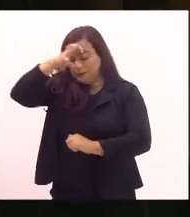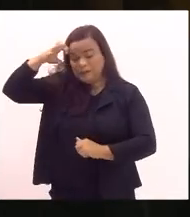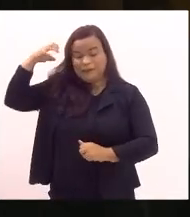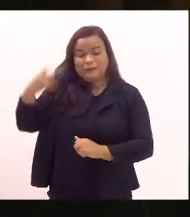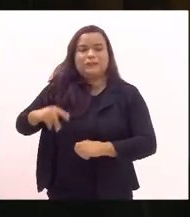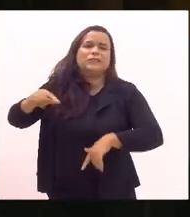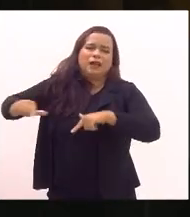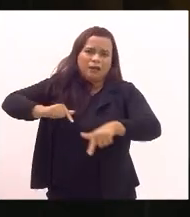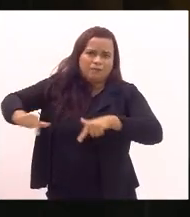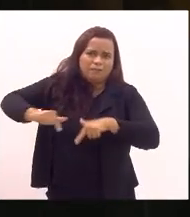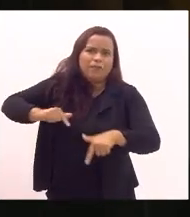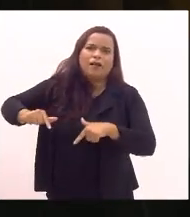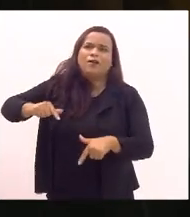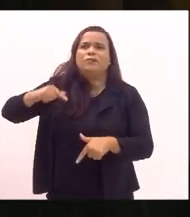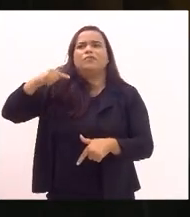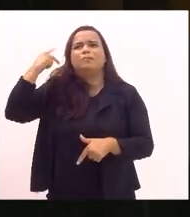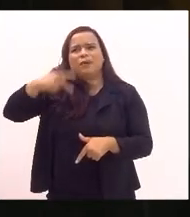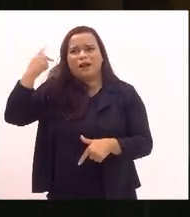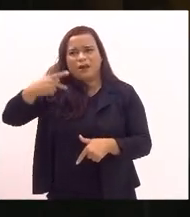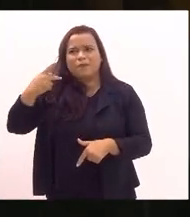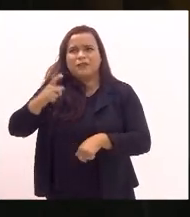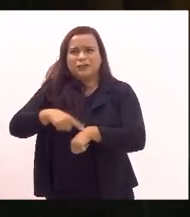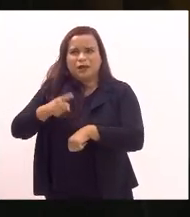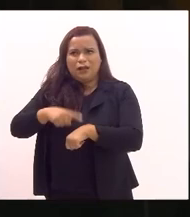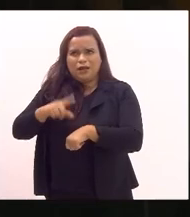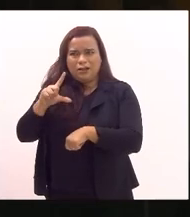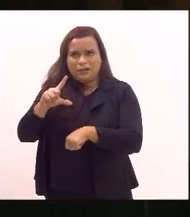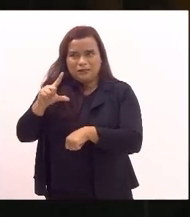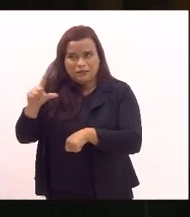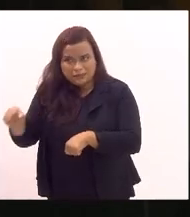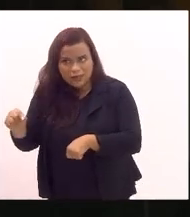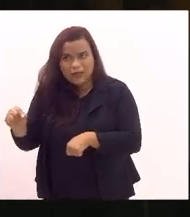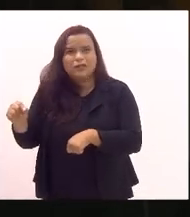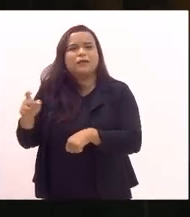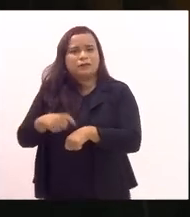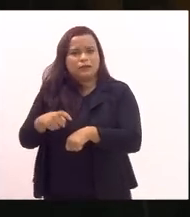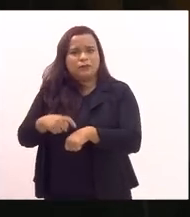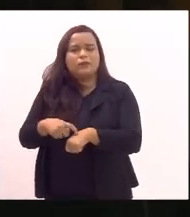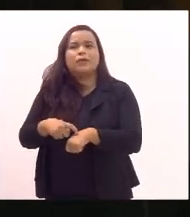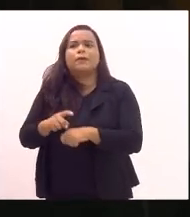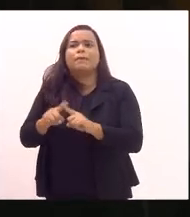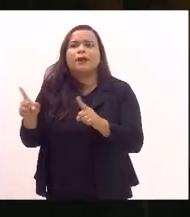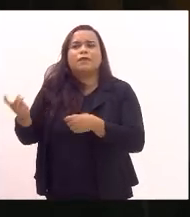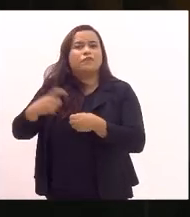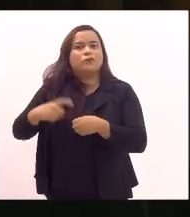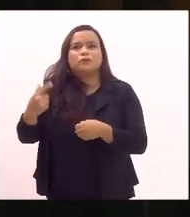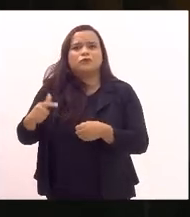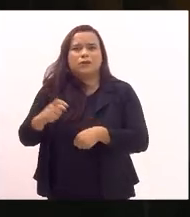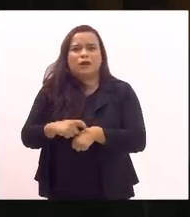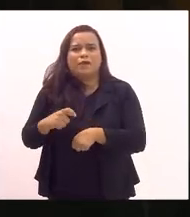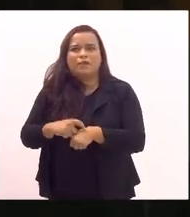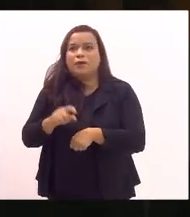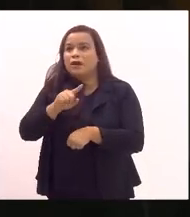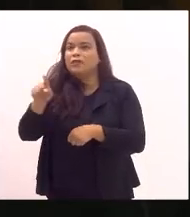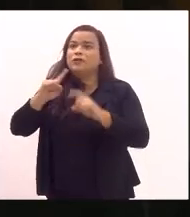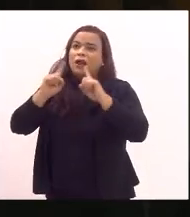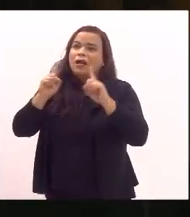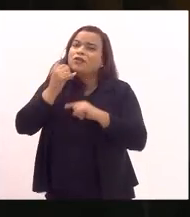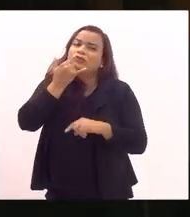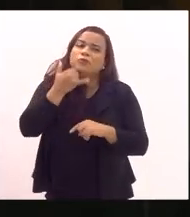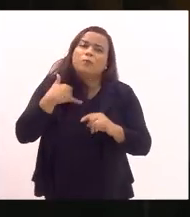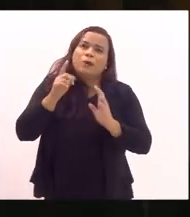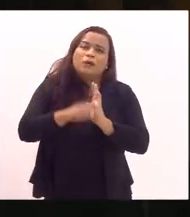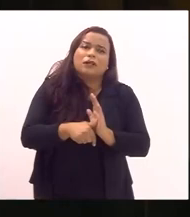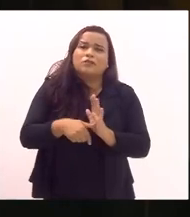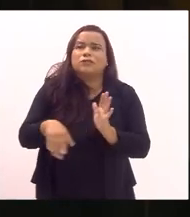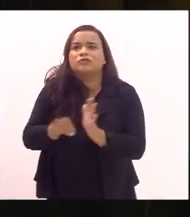do nosso trabalho que o parlamentar tem hora para sair não tem hora para voltar eles chegam reclamando deputada me perdoa eu